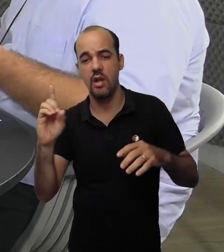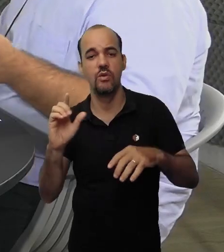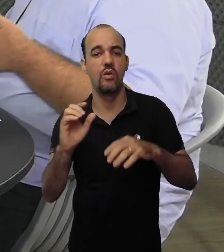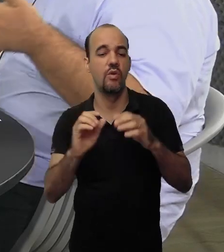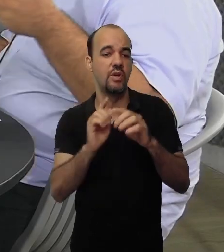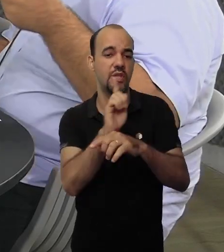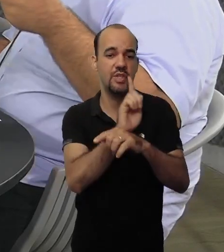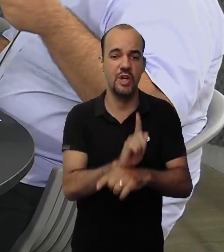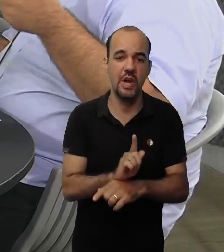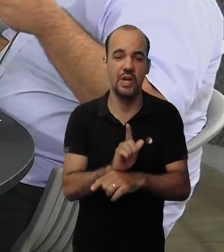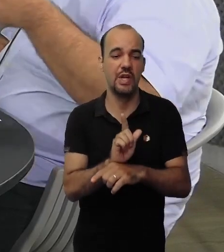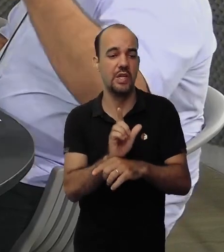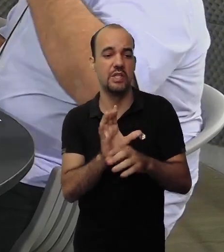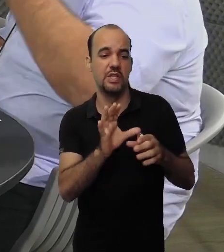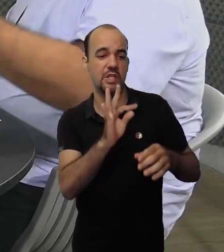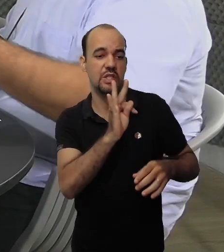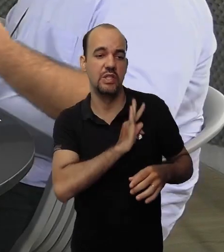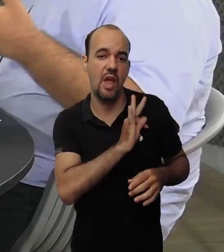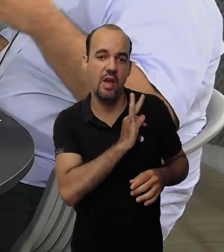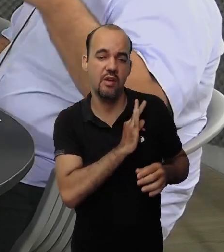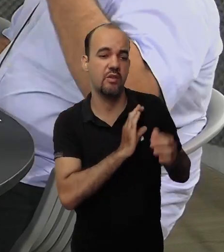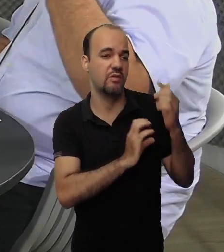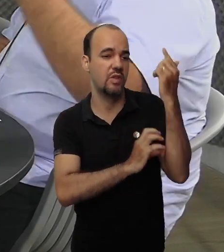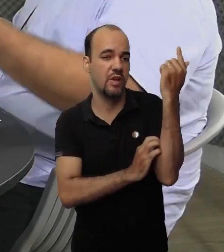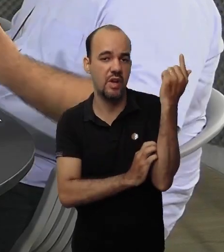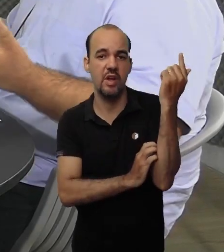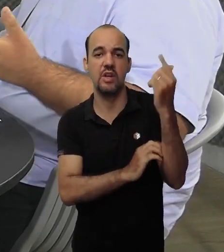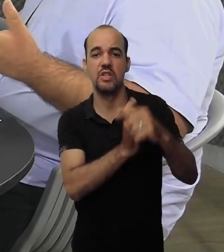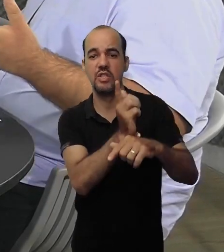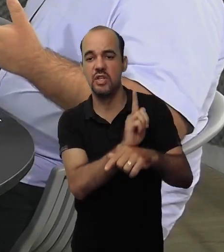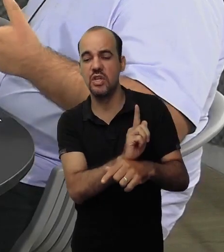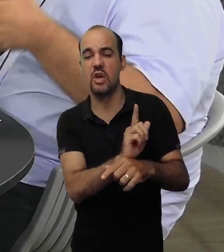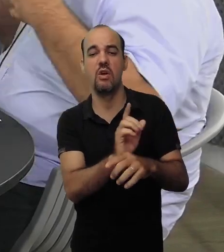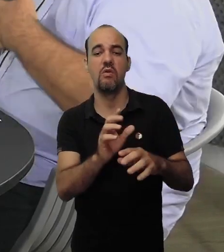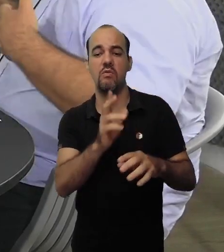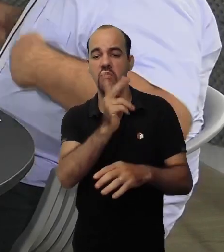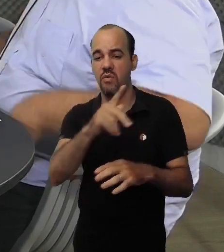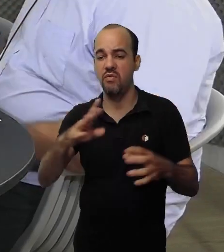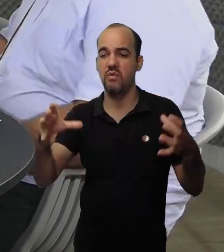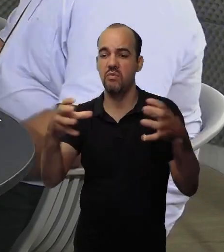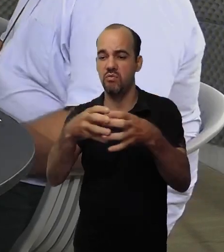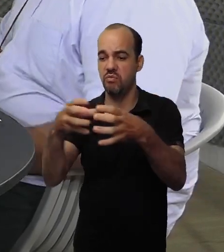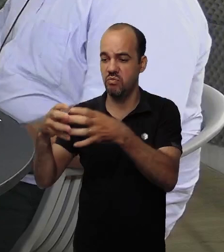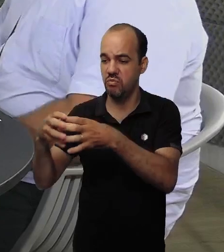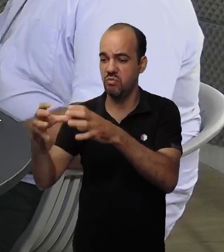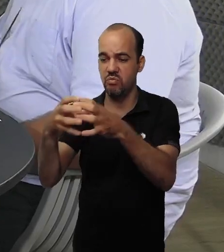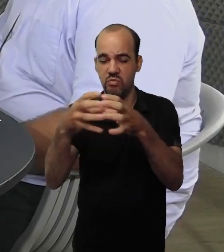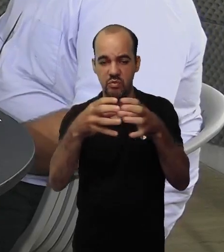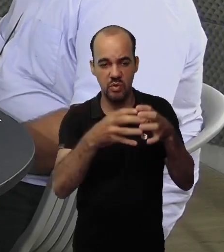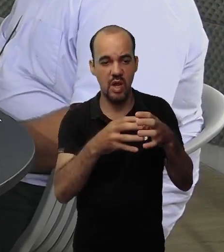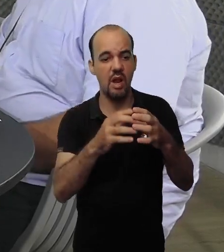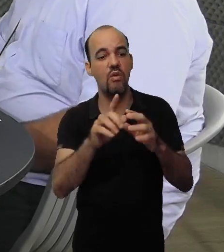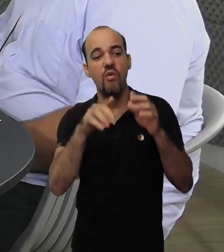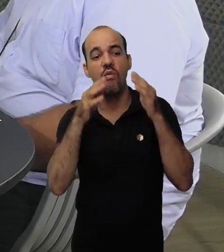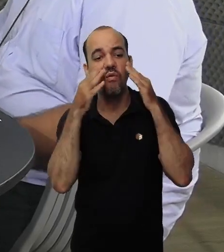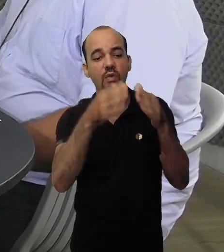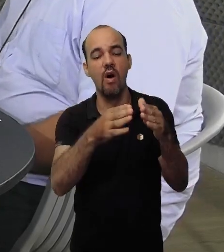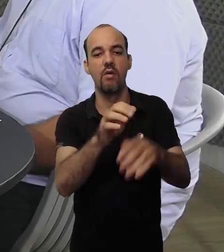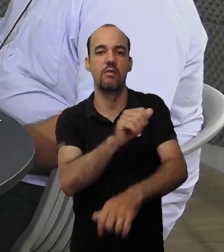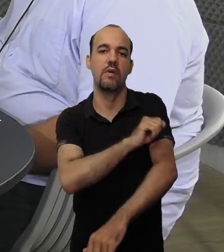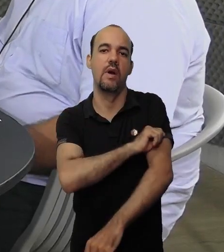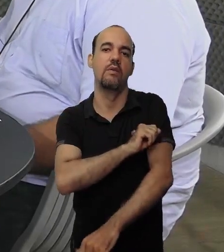os técnicos da GRE, com as gestões, com os professores, para que a gente consiga chegar no nosso estudante. Professor